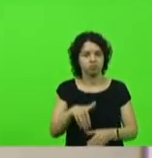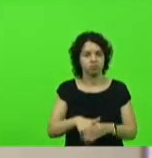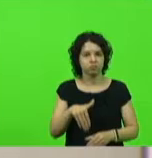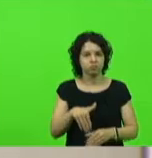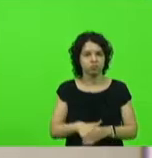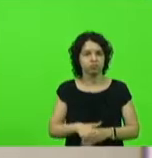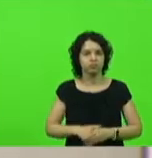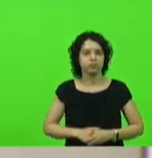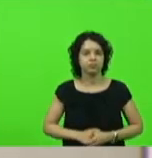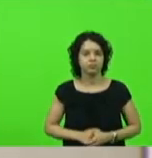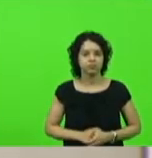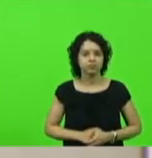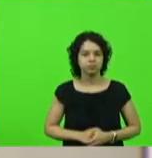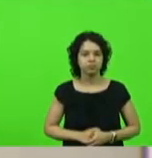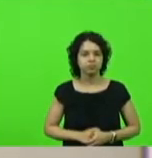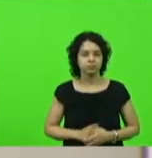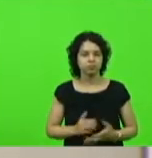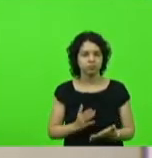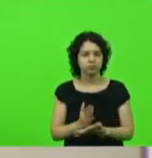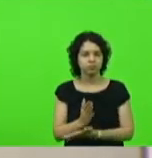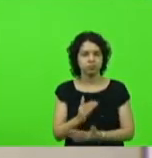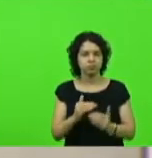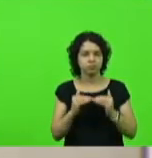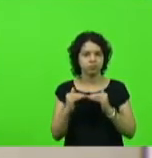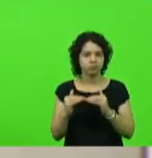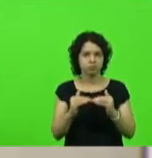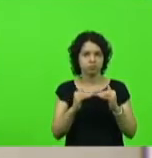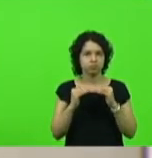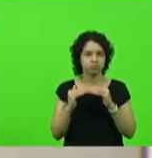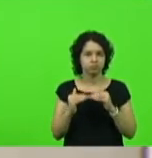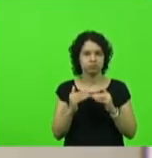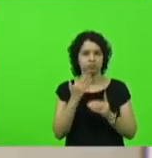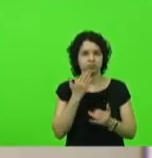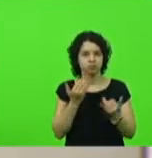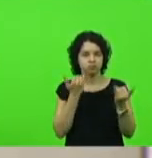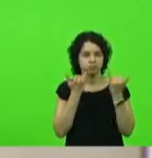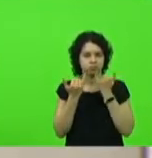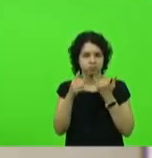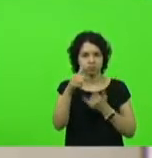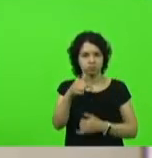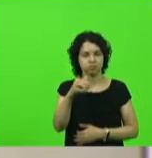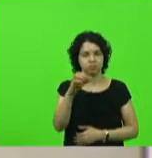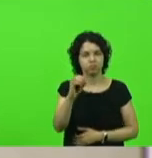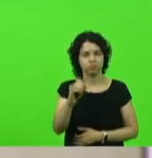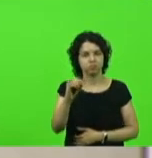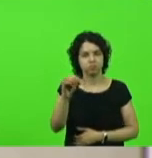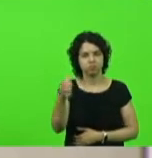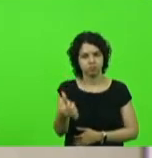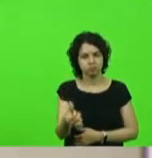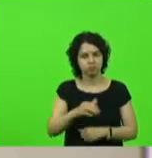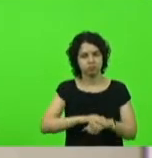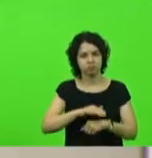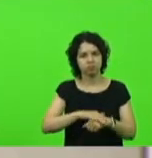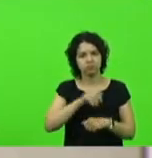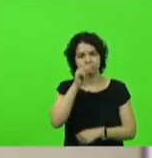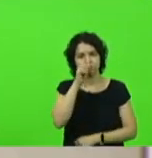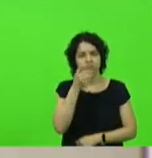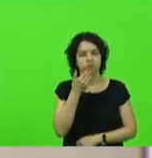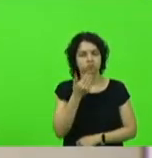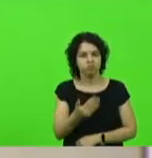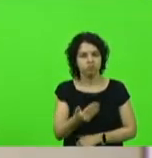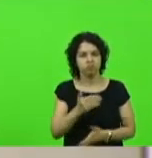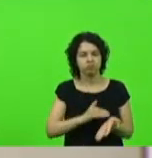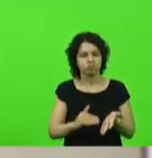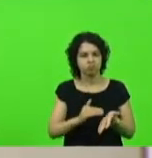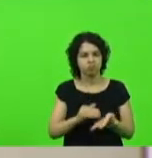permaneçam como se encontram. Aprovado por unanimidade. Pedido de informação 706, autor deputado João Amin, solicitando ao